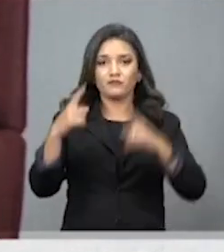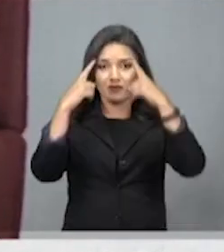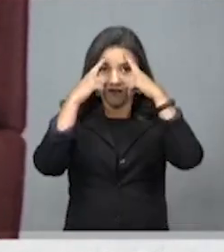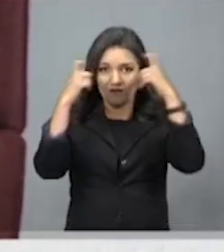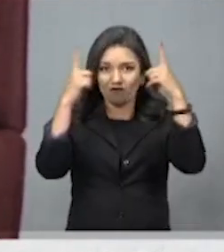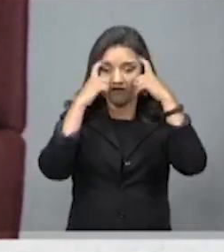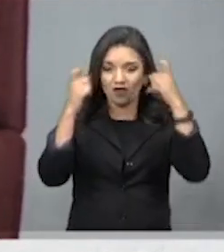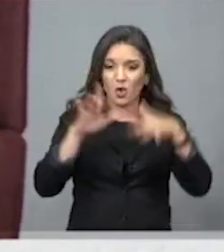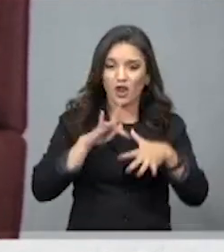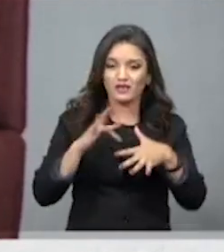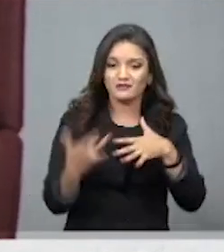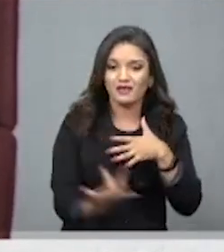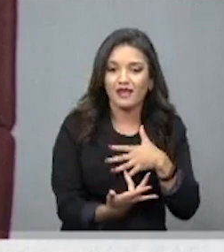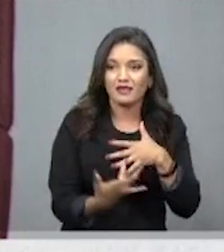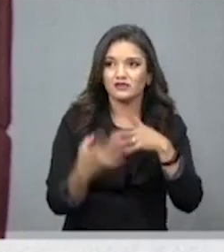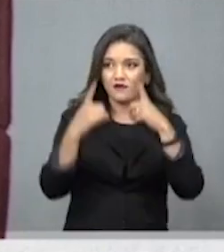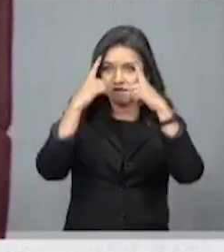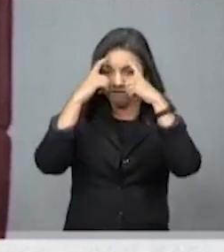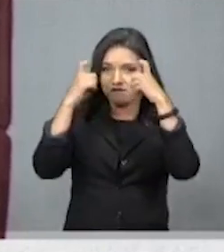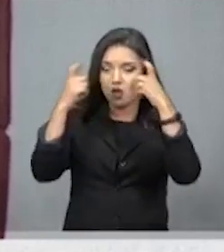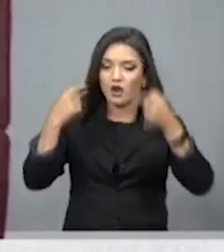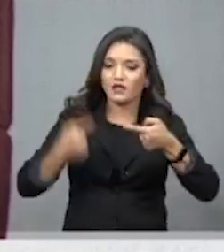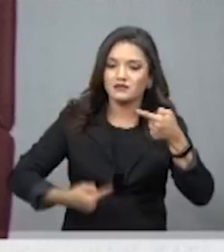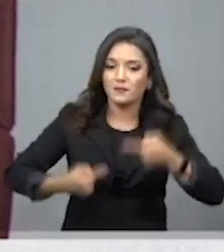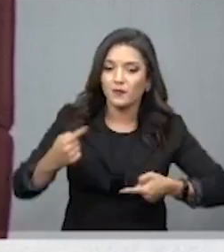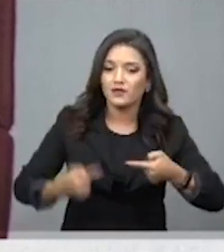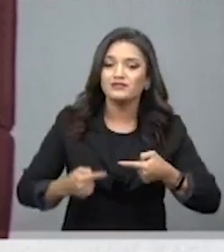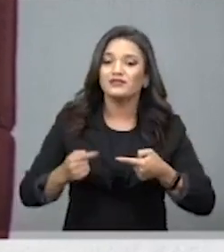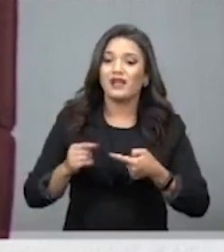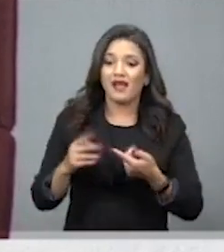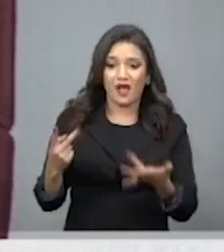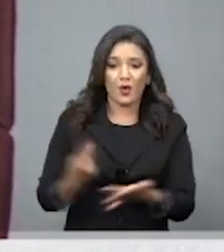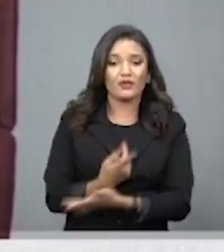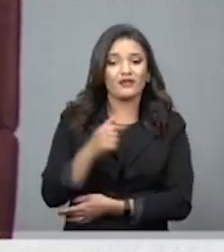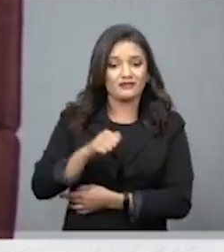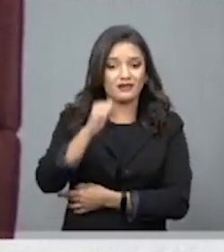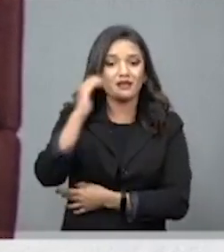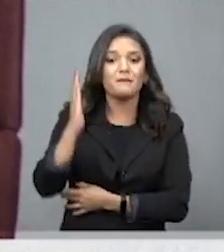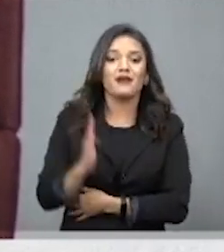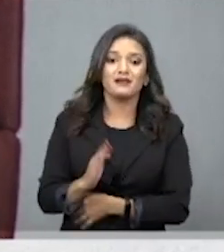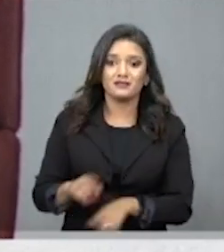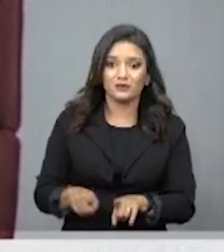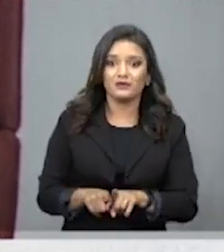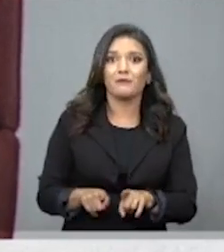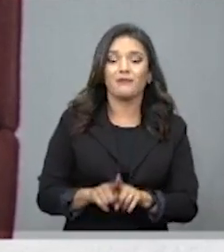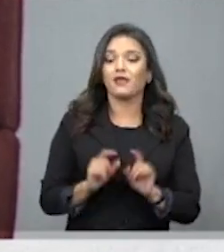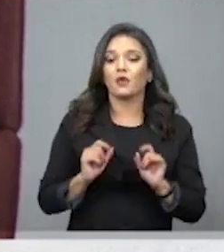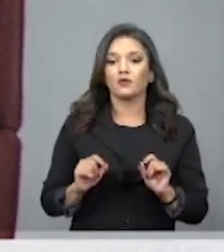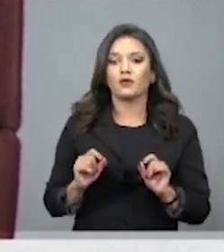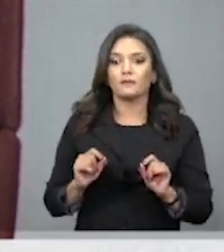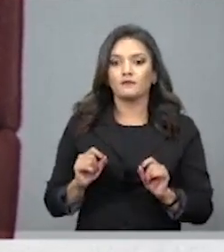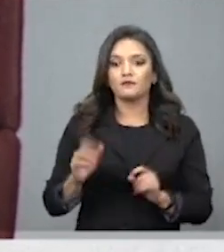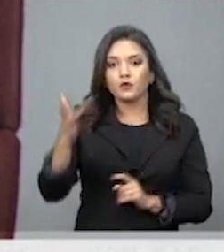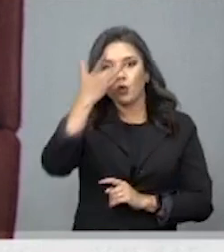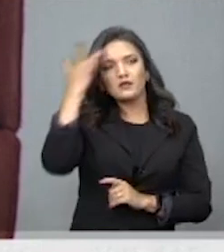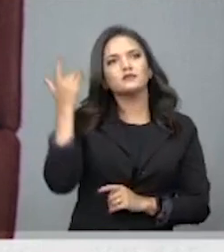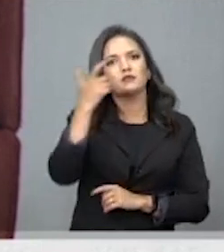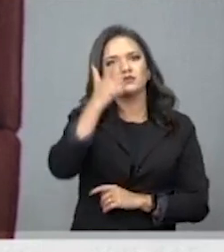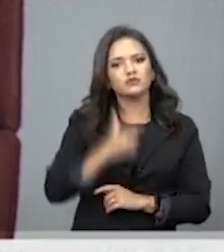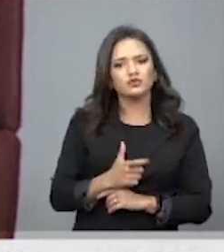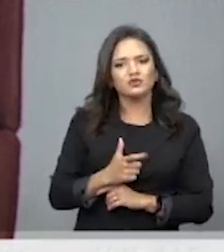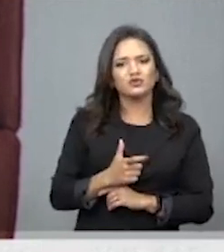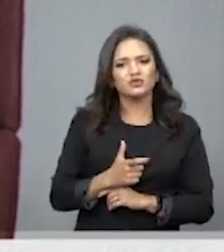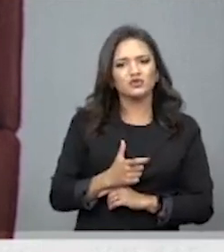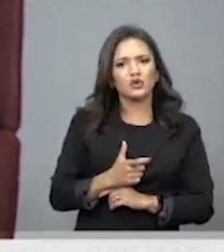redes EA violência política e de já está se manifestando no Brasil e é as pessoas de bem começarem a se